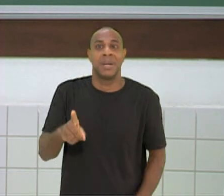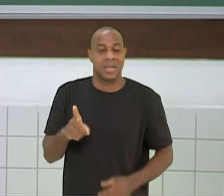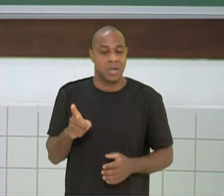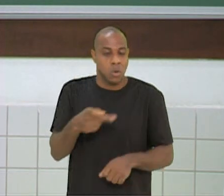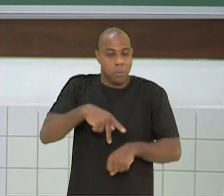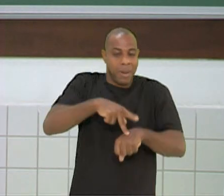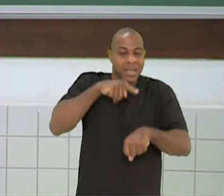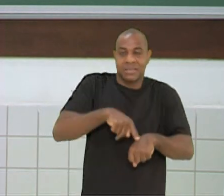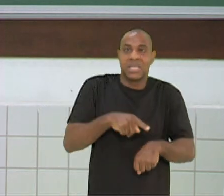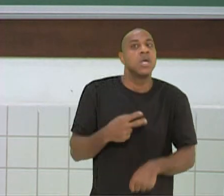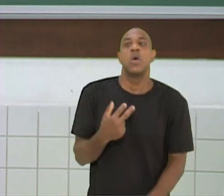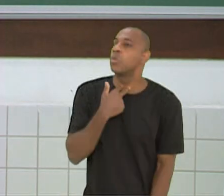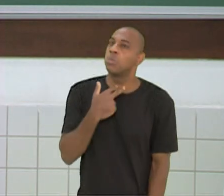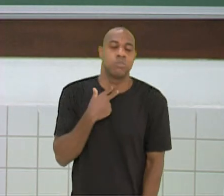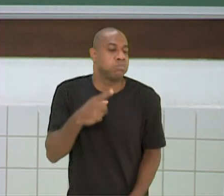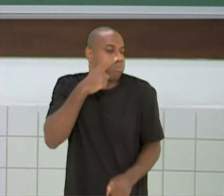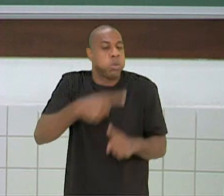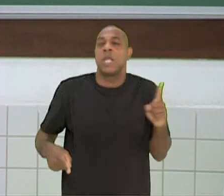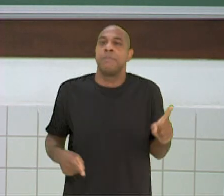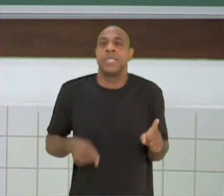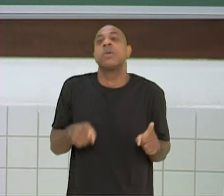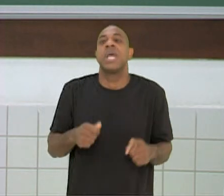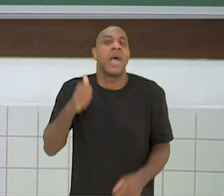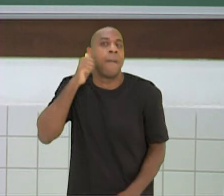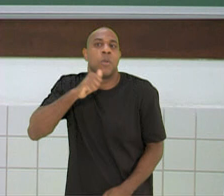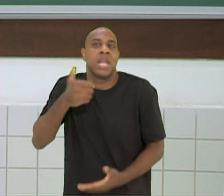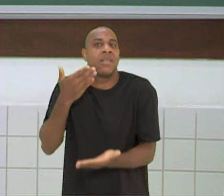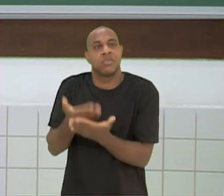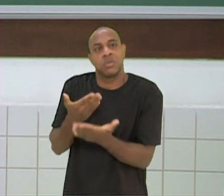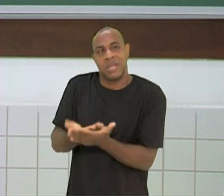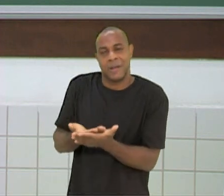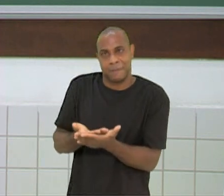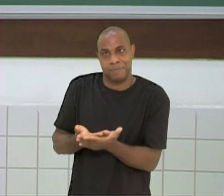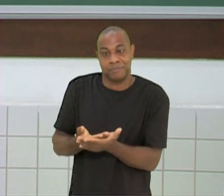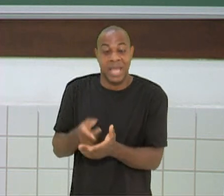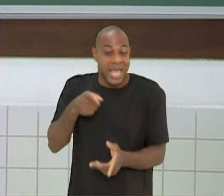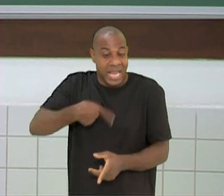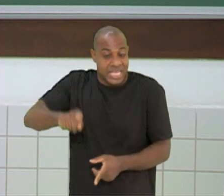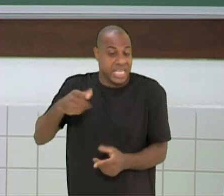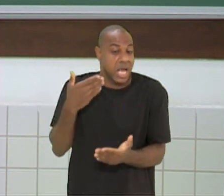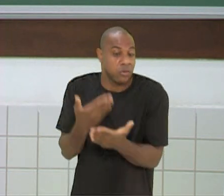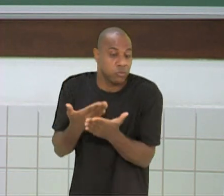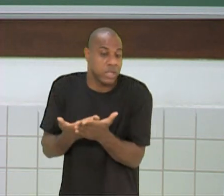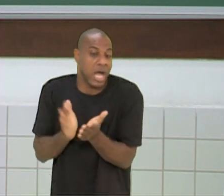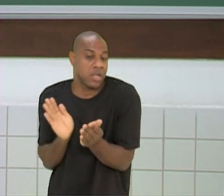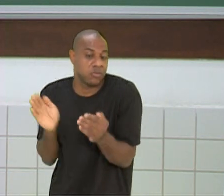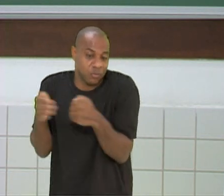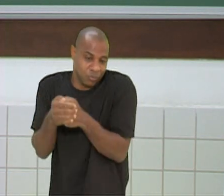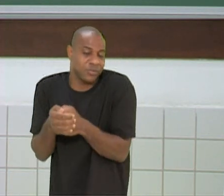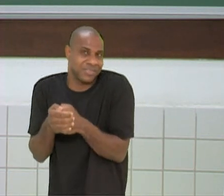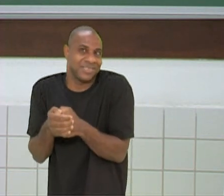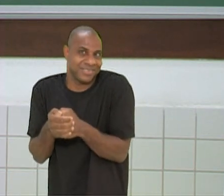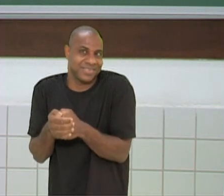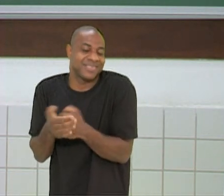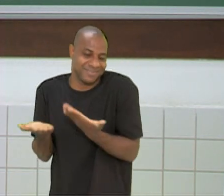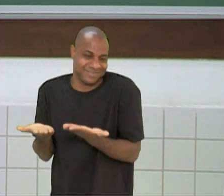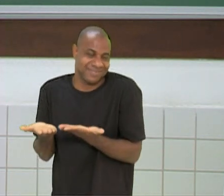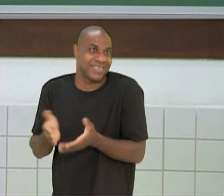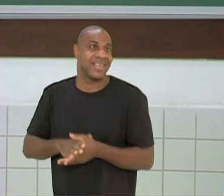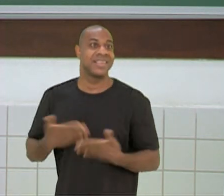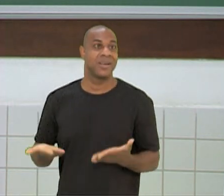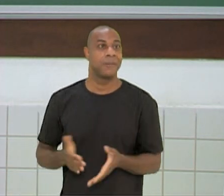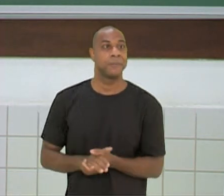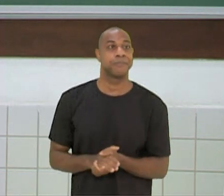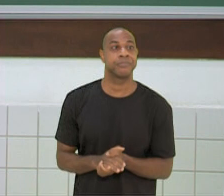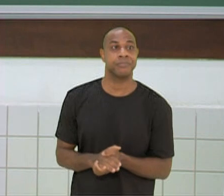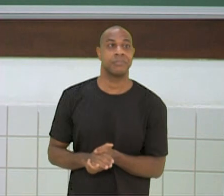estudassem. Então ela começou a contar essa rotina, descobriu-se depois que era ela a menina, a pessoa por trás do blog,